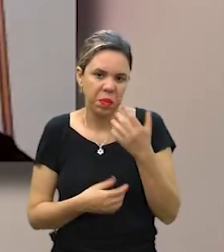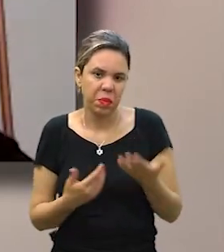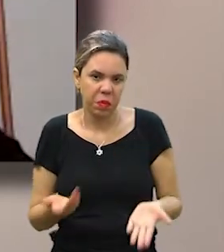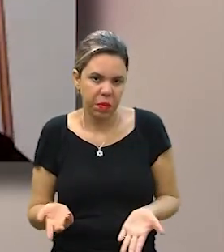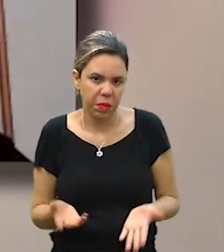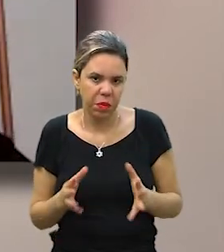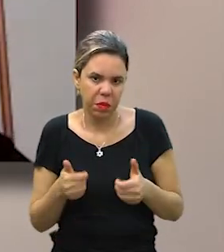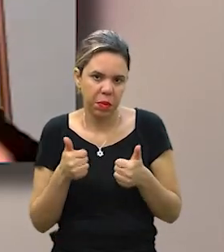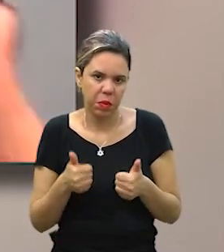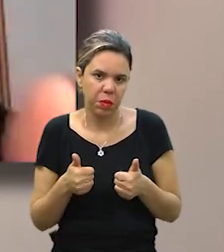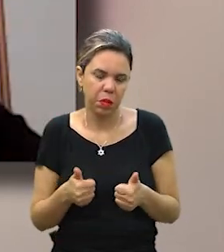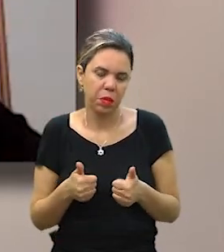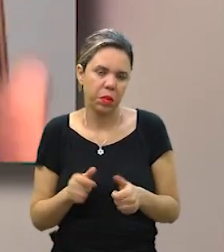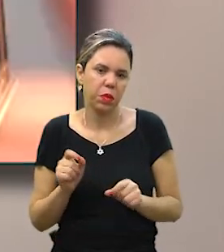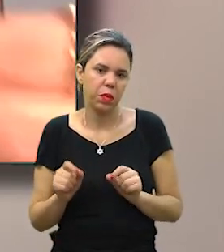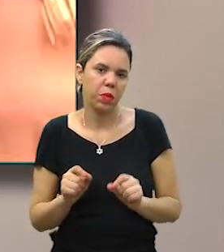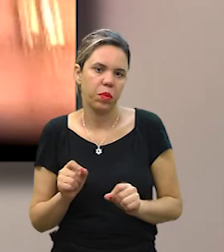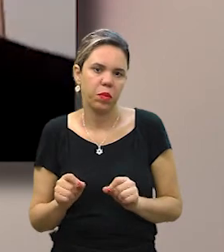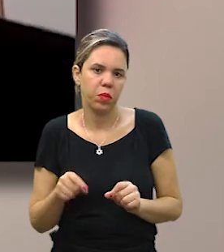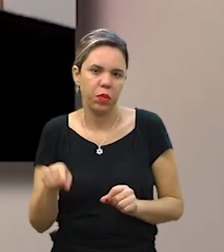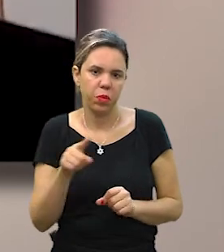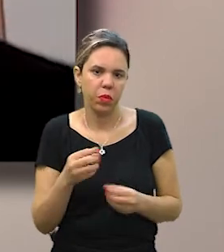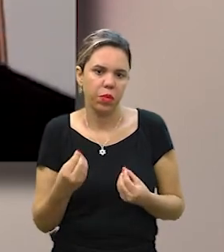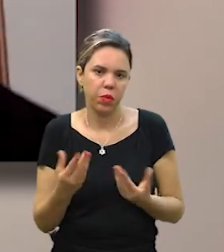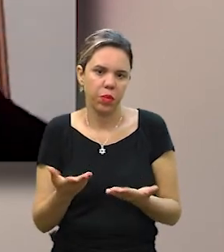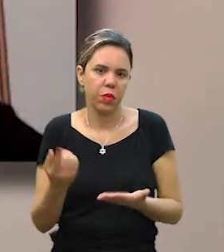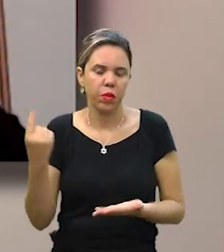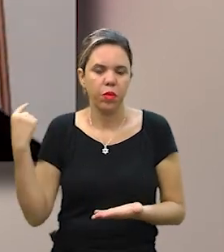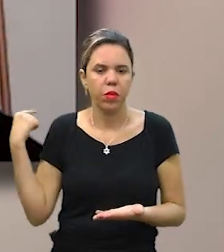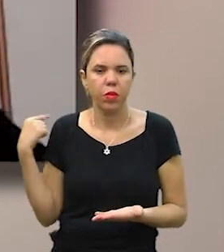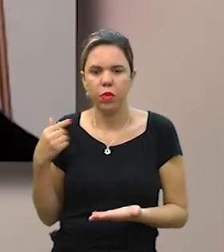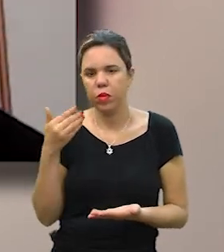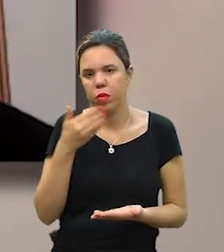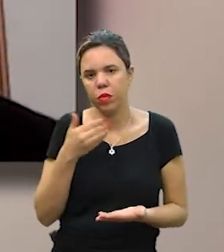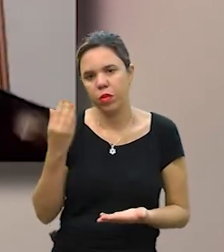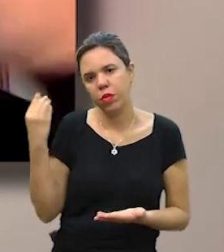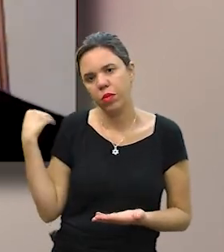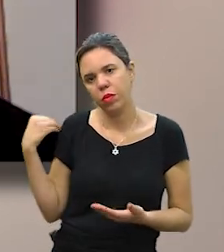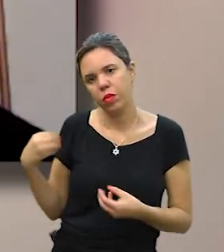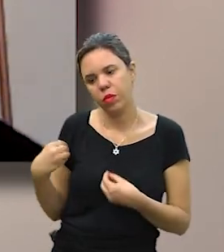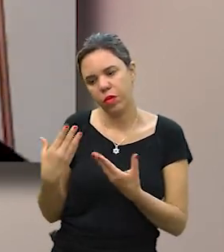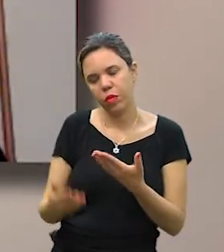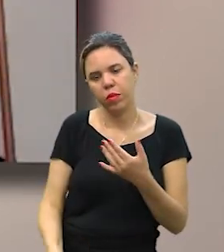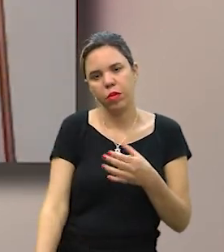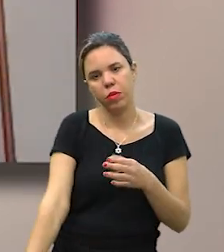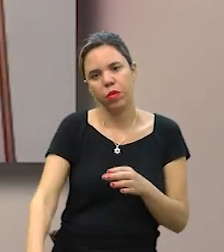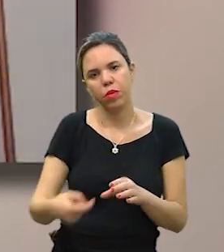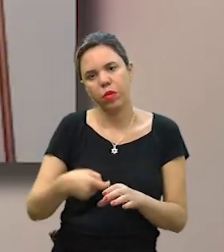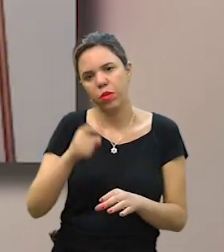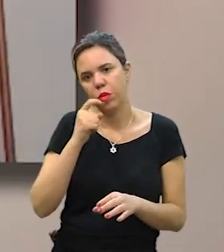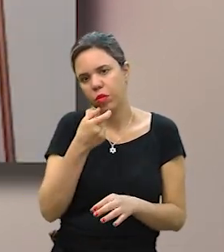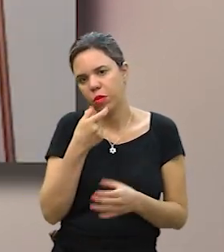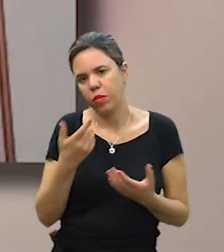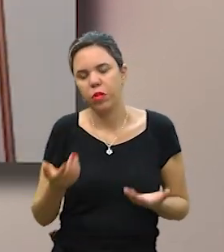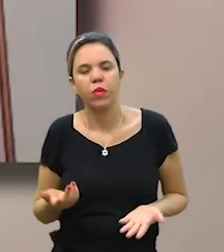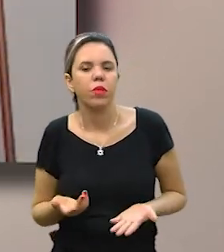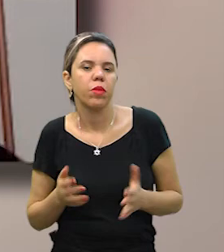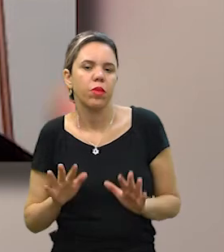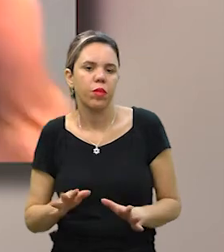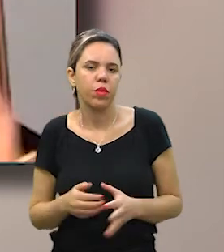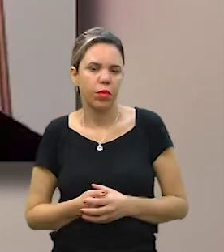né? Então, tudo bem que você dava o doce, você dava o iogurte, a